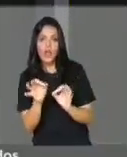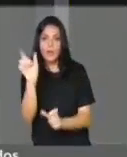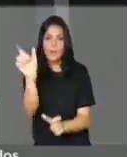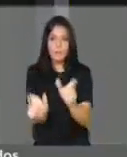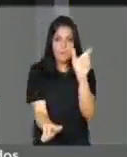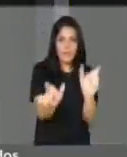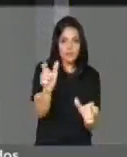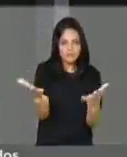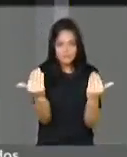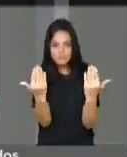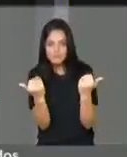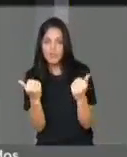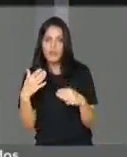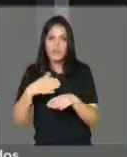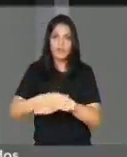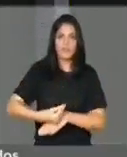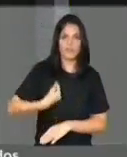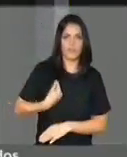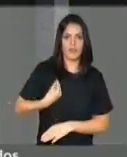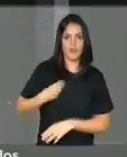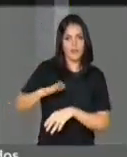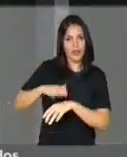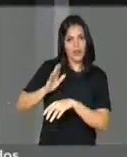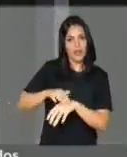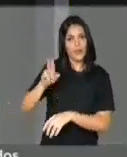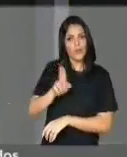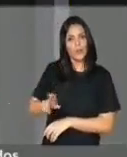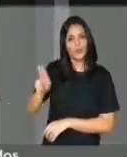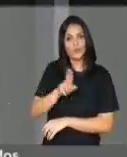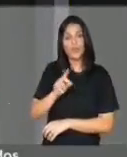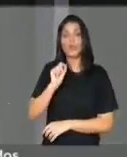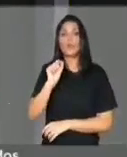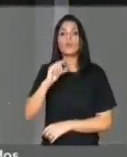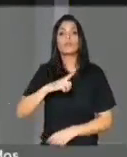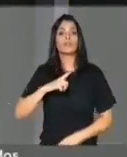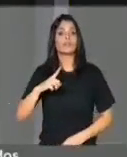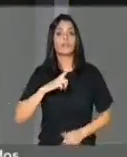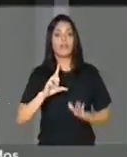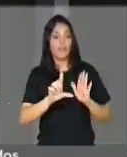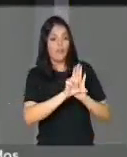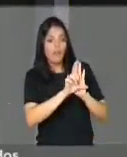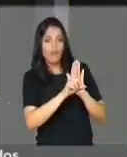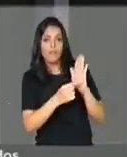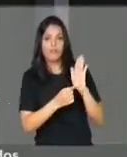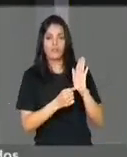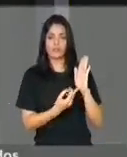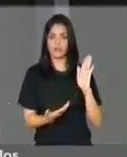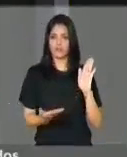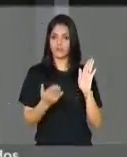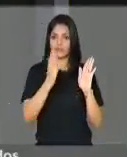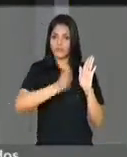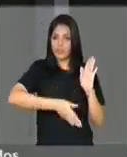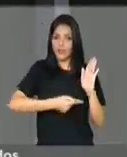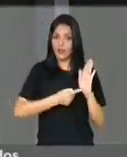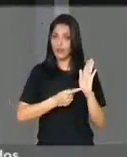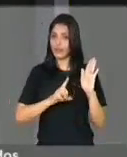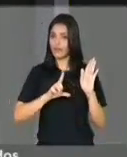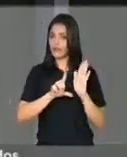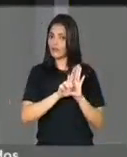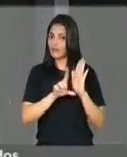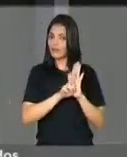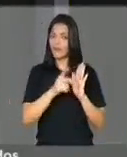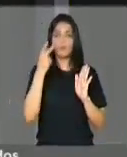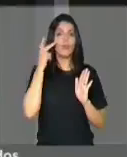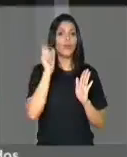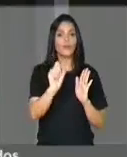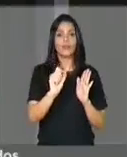pessoas que possam fazer uso dos instrumentos disponíveis, da legislação disponível, para,